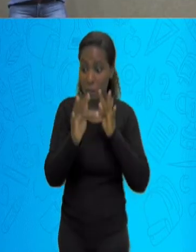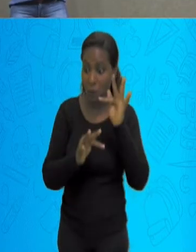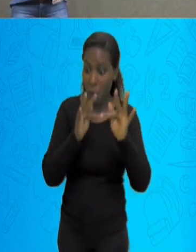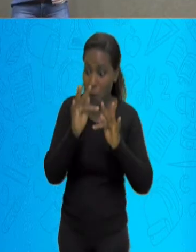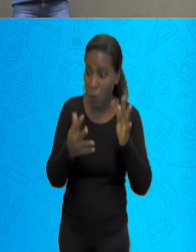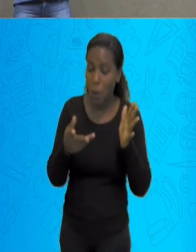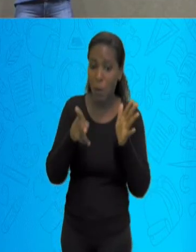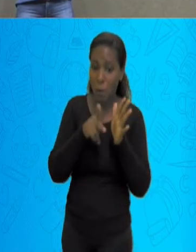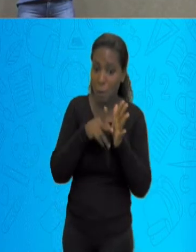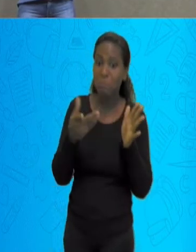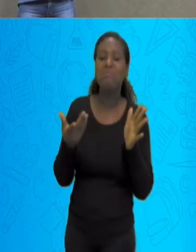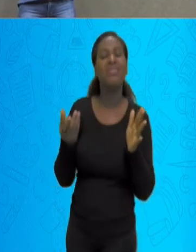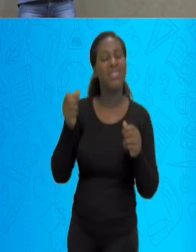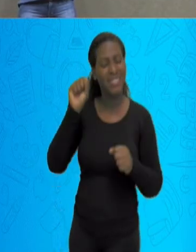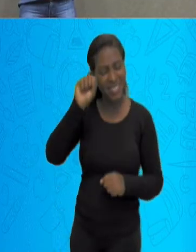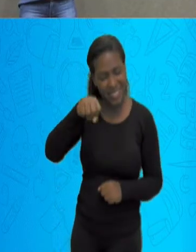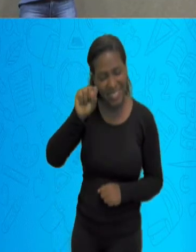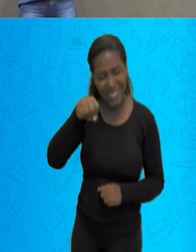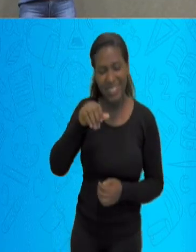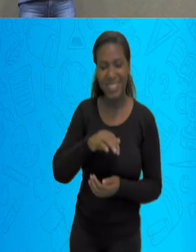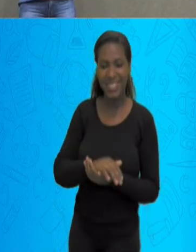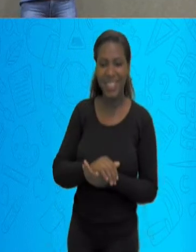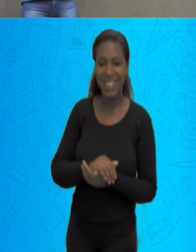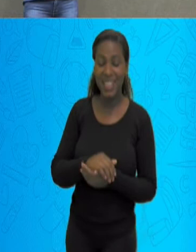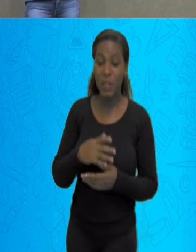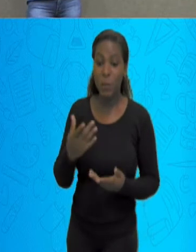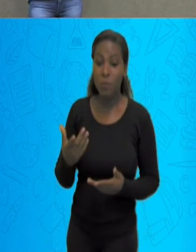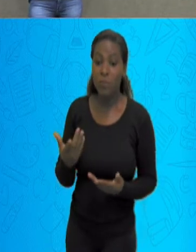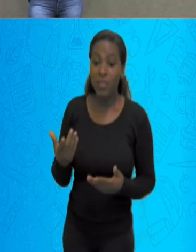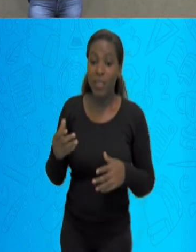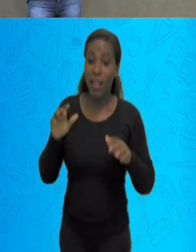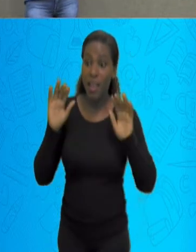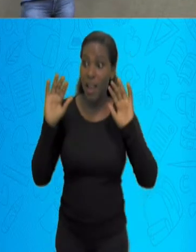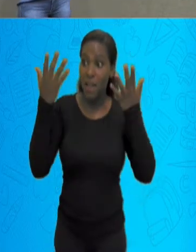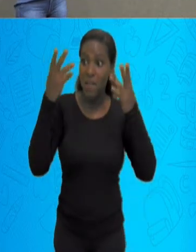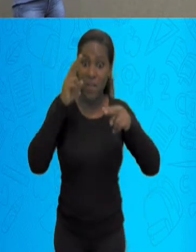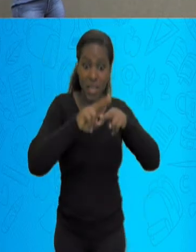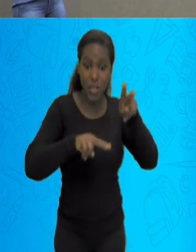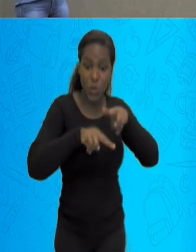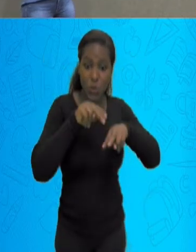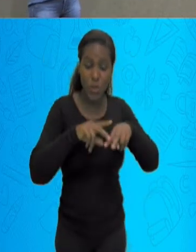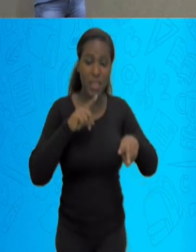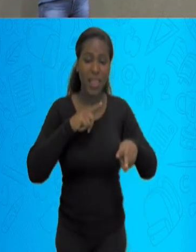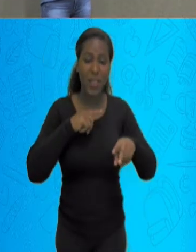muita comida, muita alegria. Por que se comemora a festa junina?